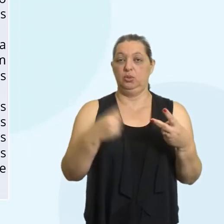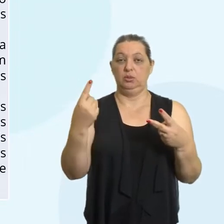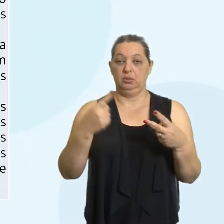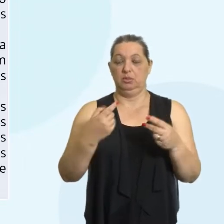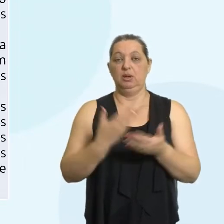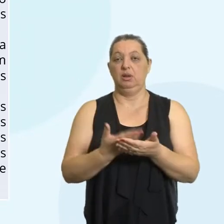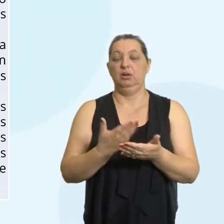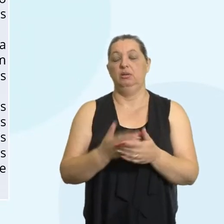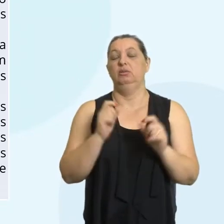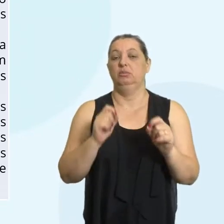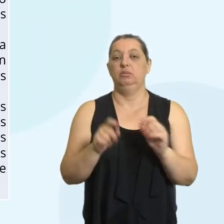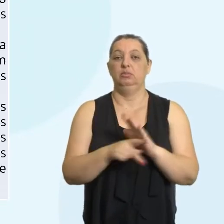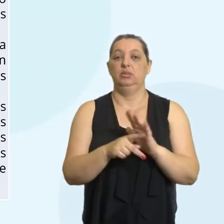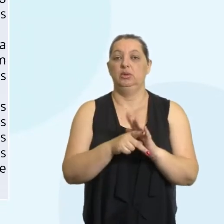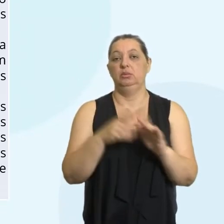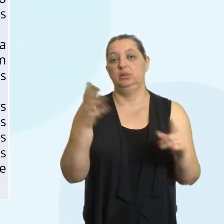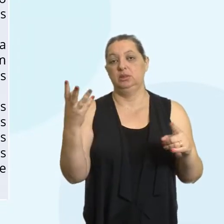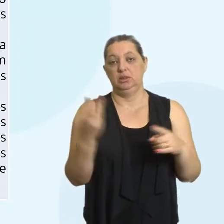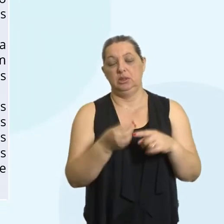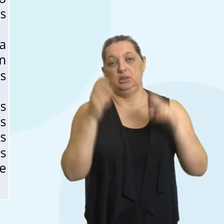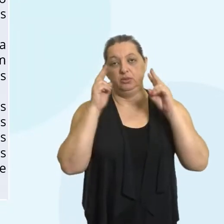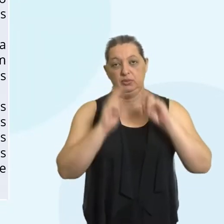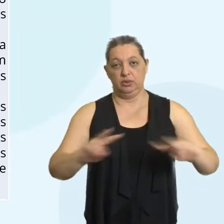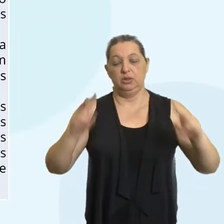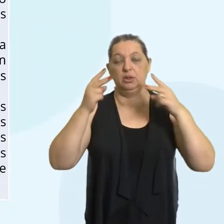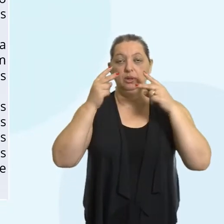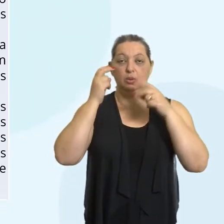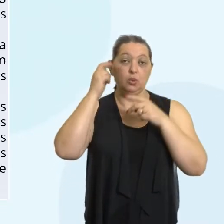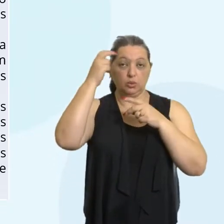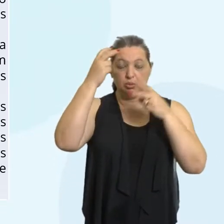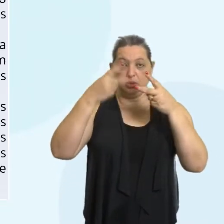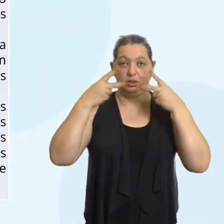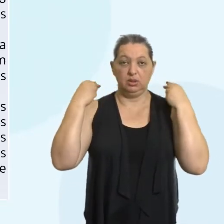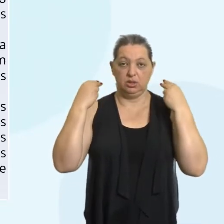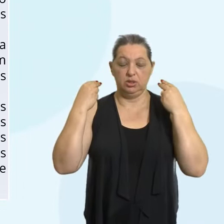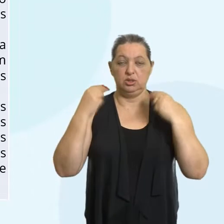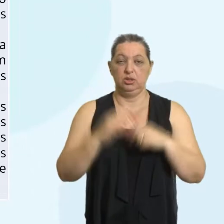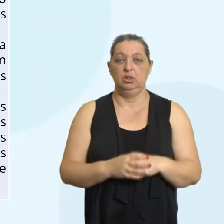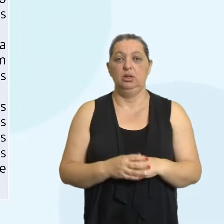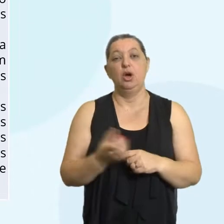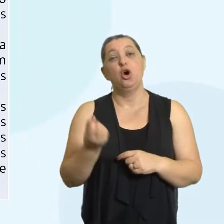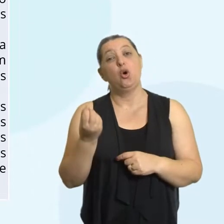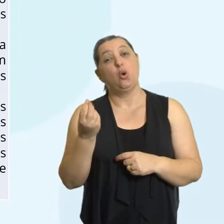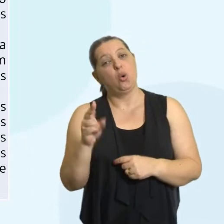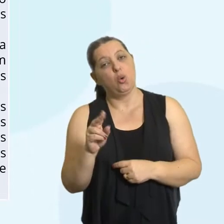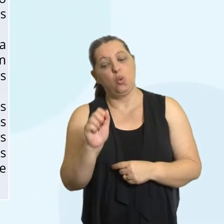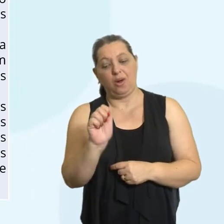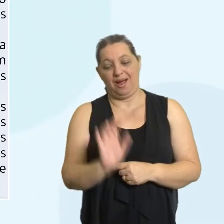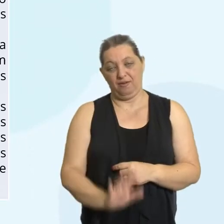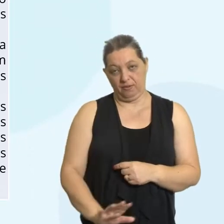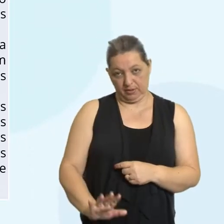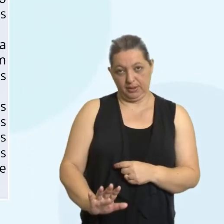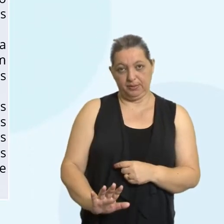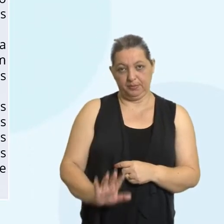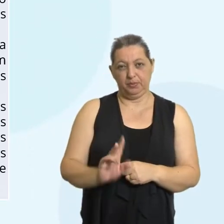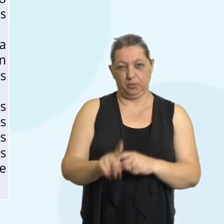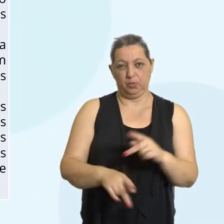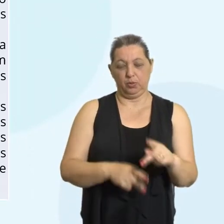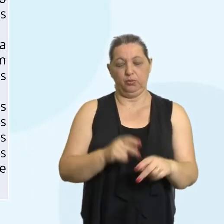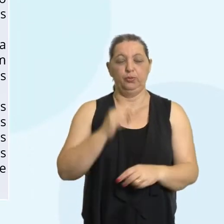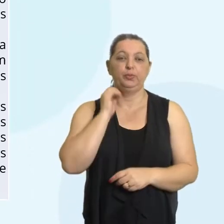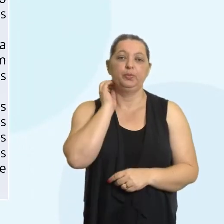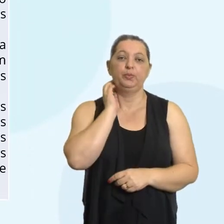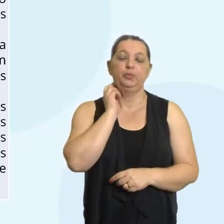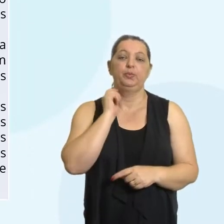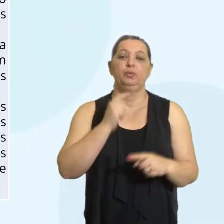a apreciação de uma obra de artes visuais da cultura indígena e ou africana né Lembrando que nesse ano na